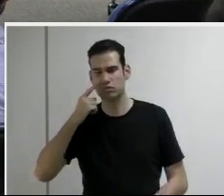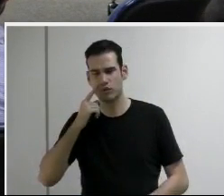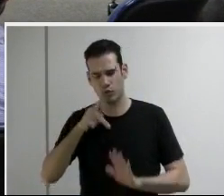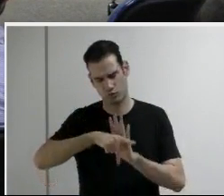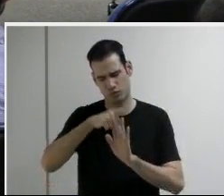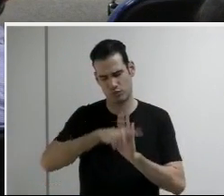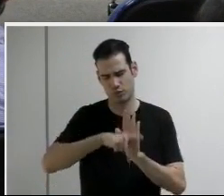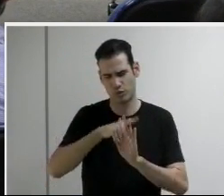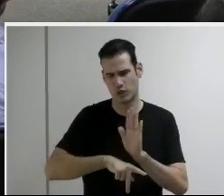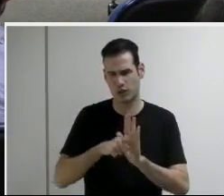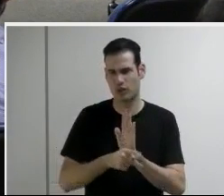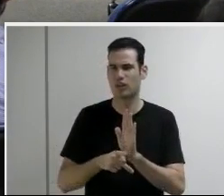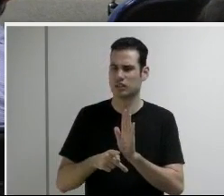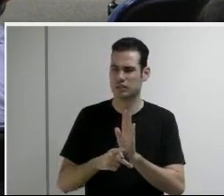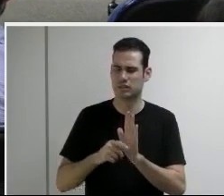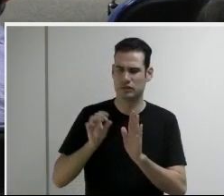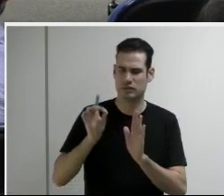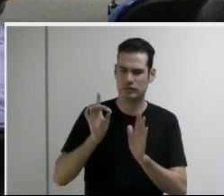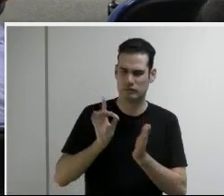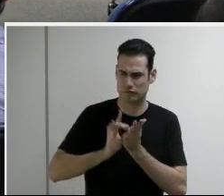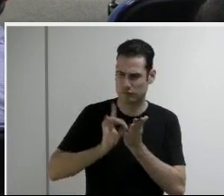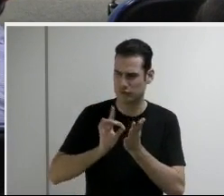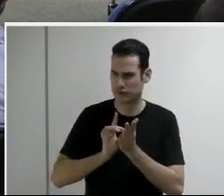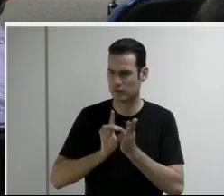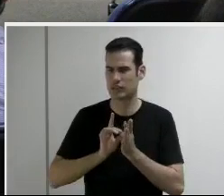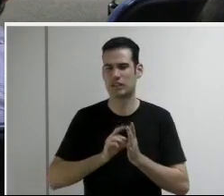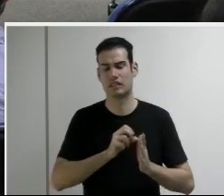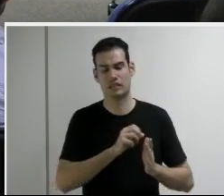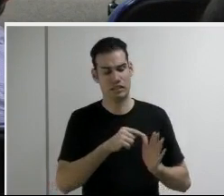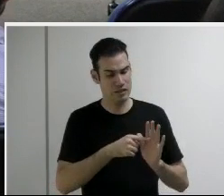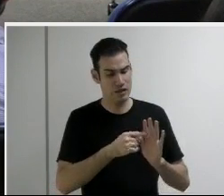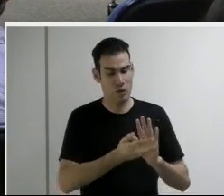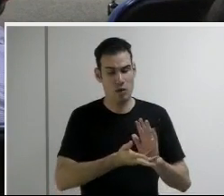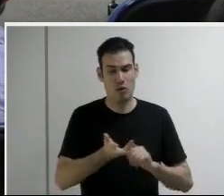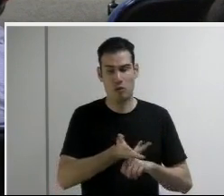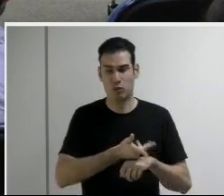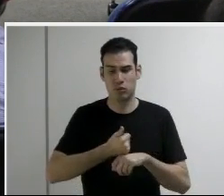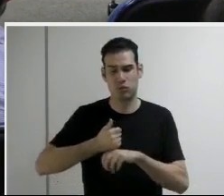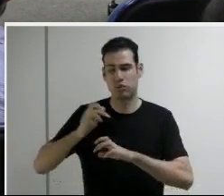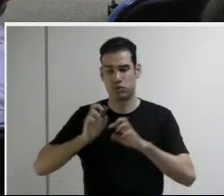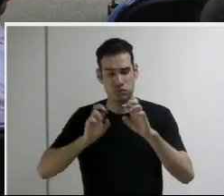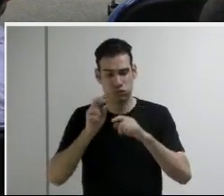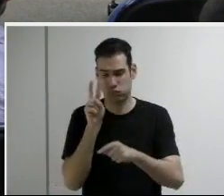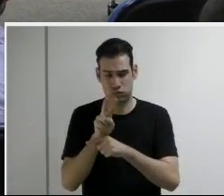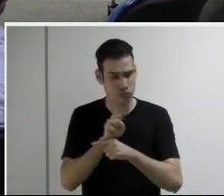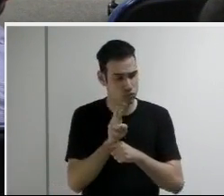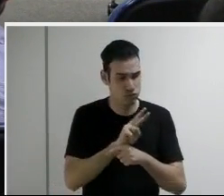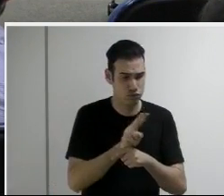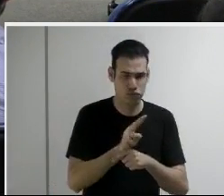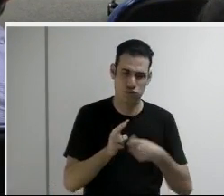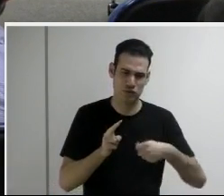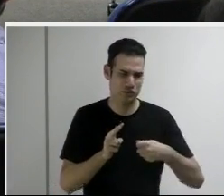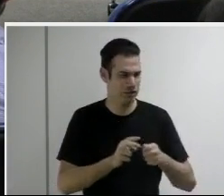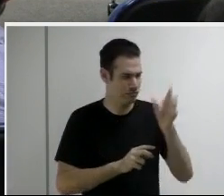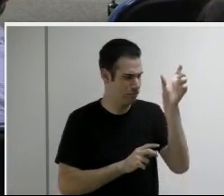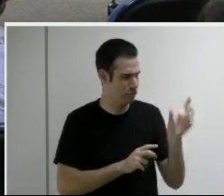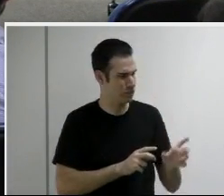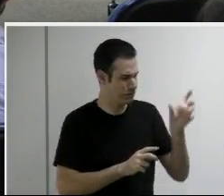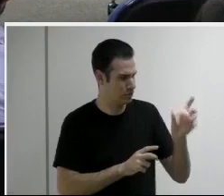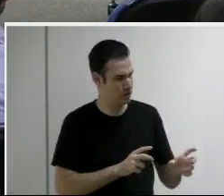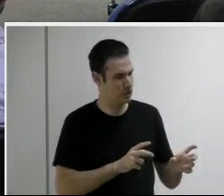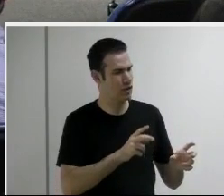projeto, realmente, para que haja uma efetiva fiscalização do setor, precisa ter alguém tomando conta desse setor,